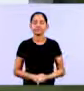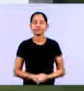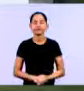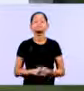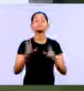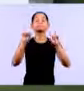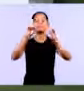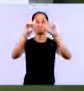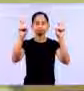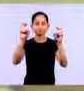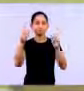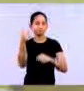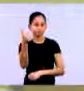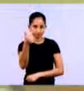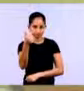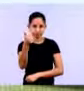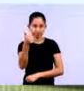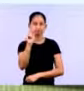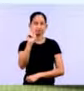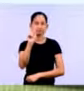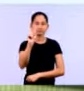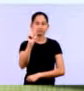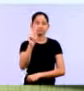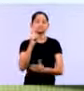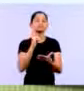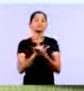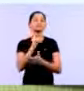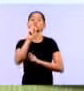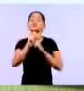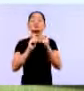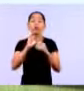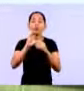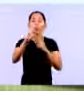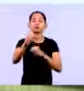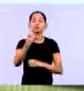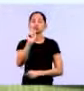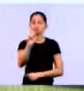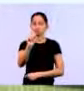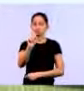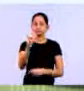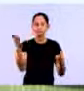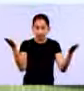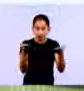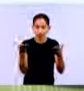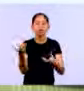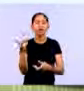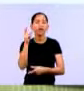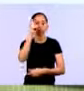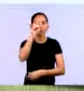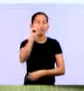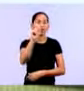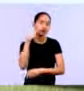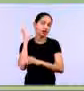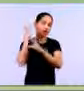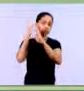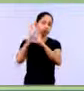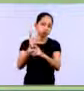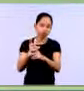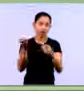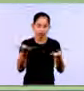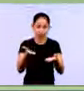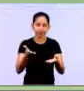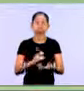Bom, o primeiro tópico é o conceito de direito tributário. Vamos relembrar o que é direito